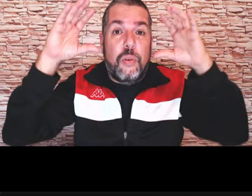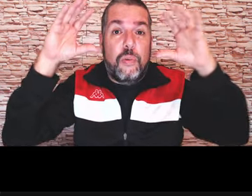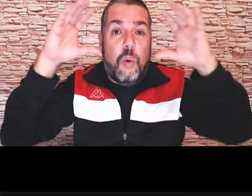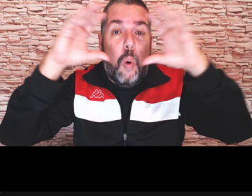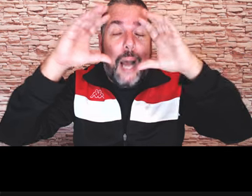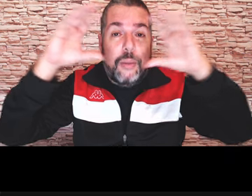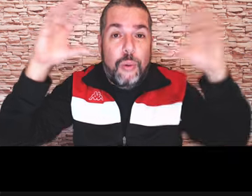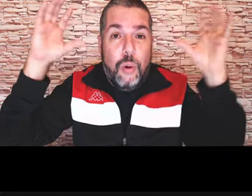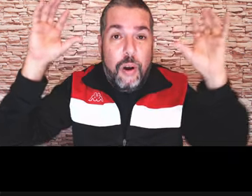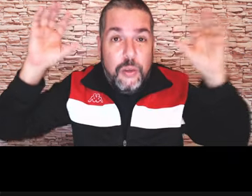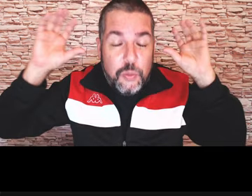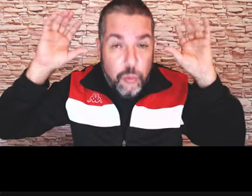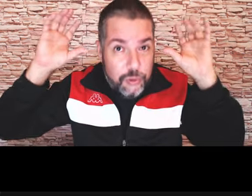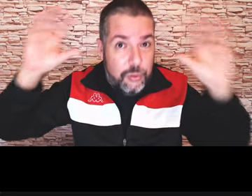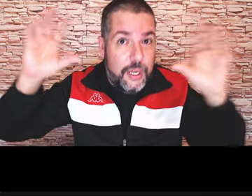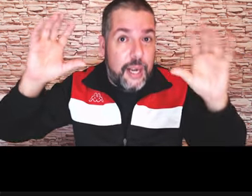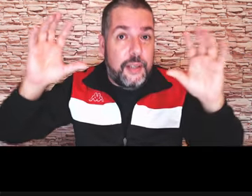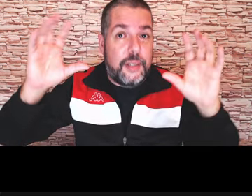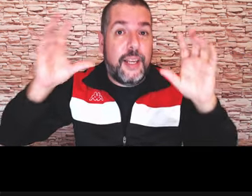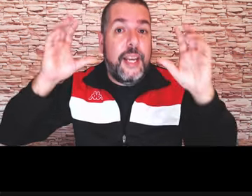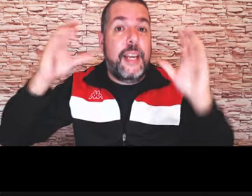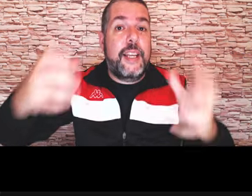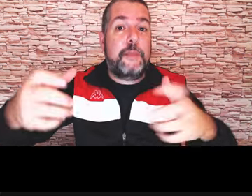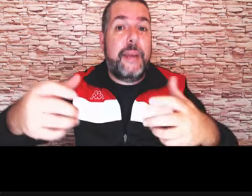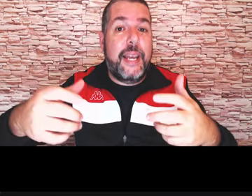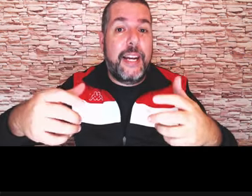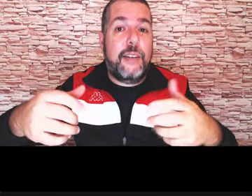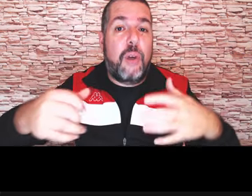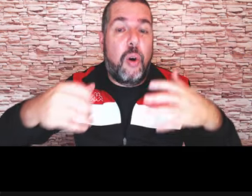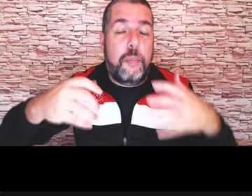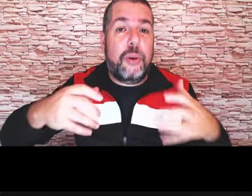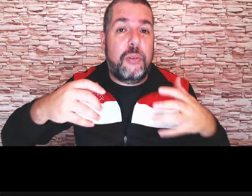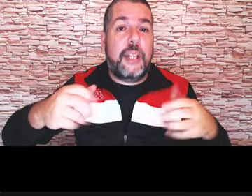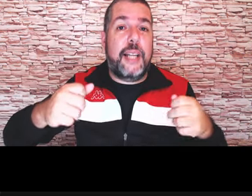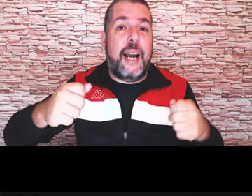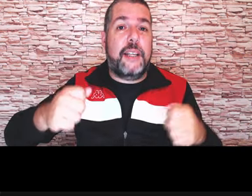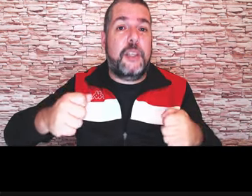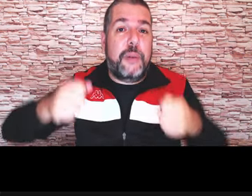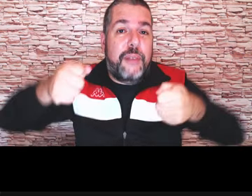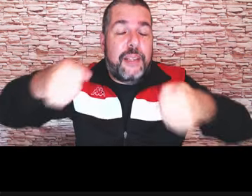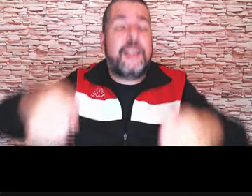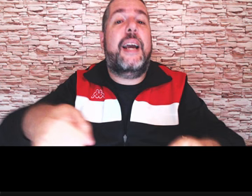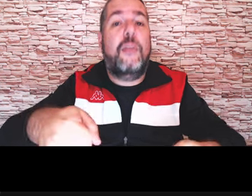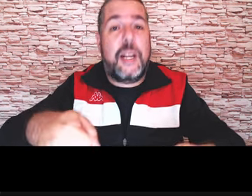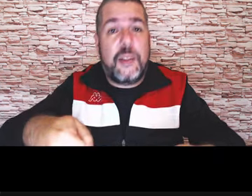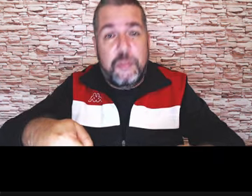estão com 4 olhos muito grandes esperando a oportunidade de